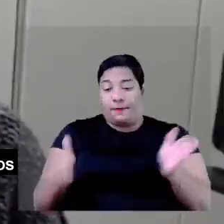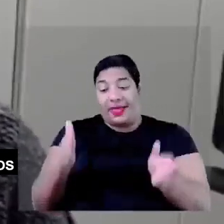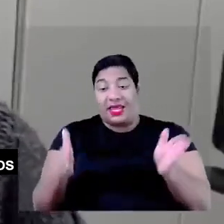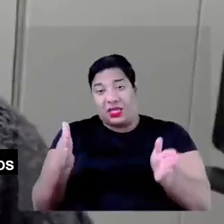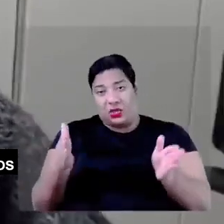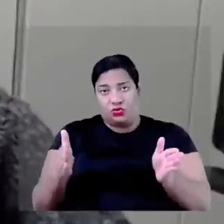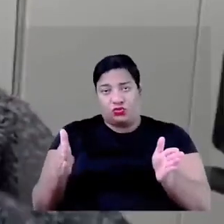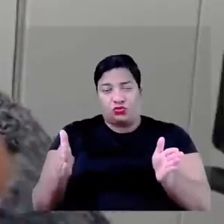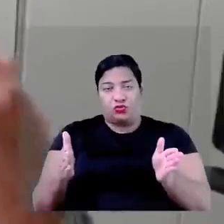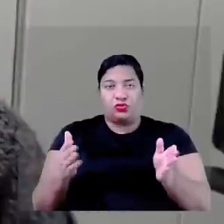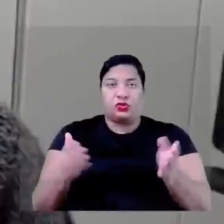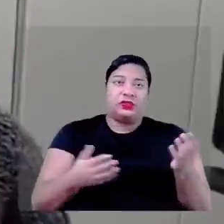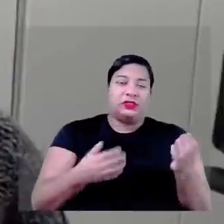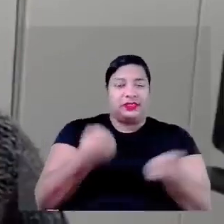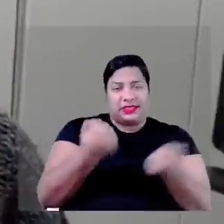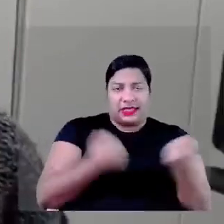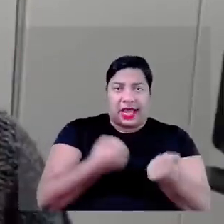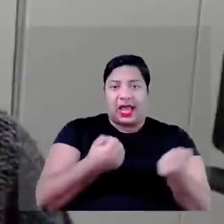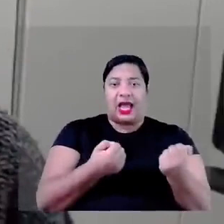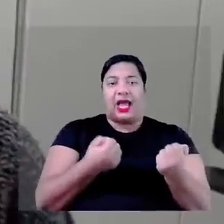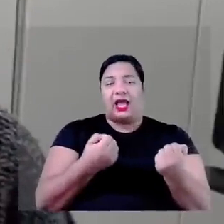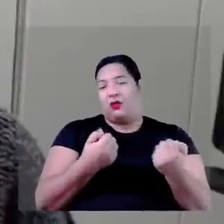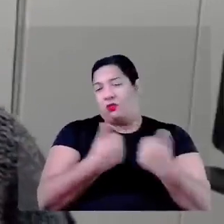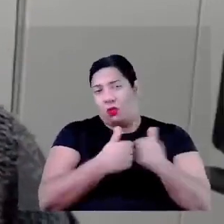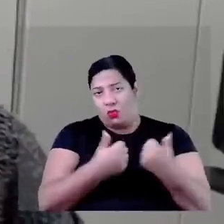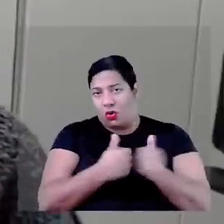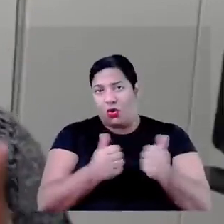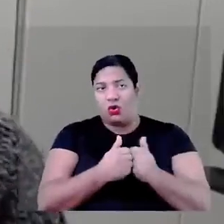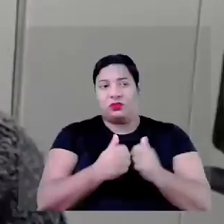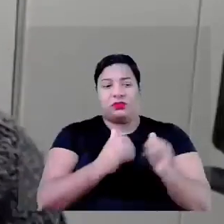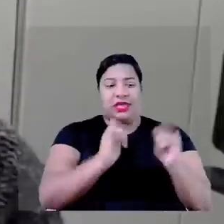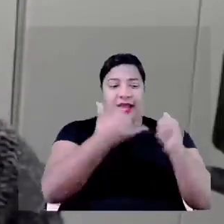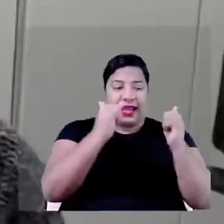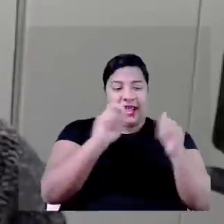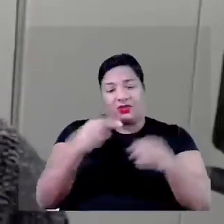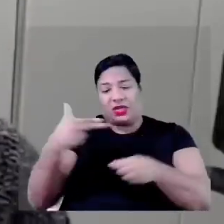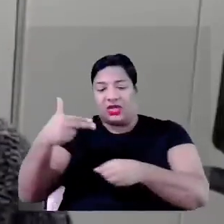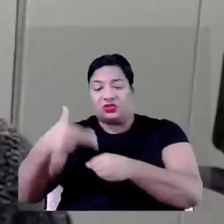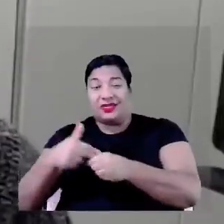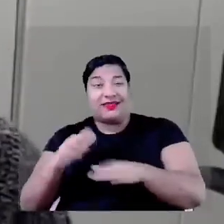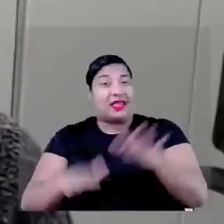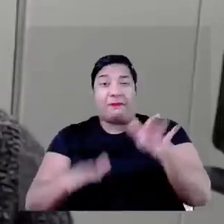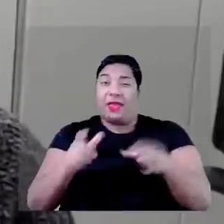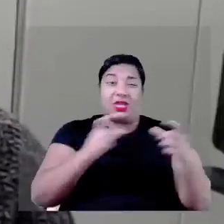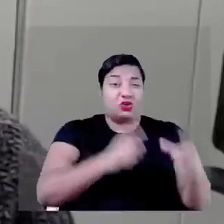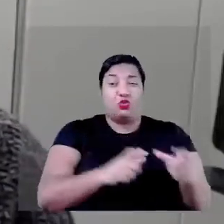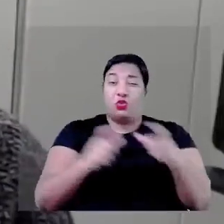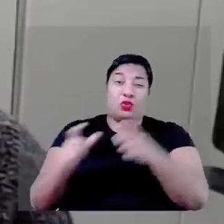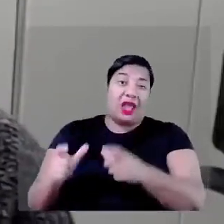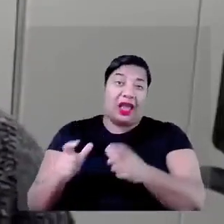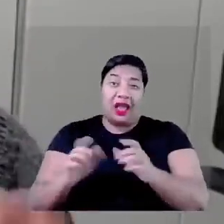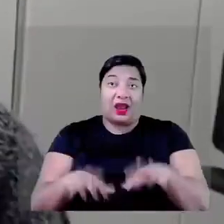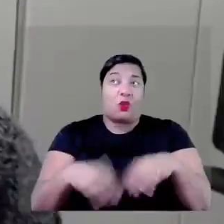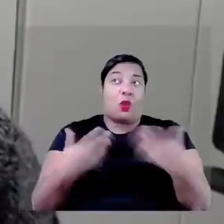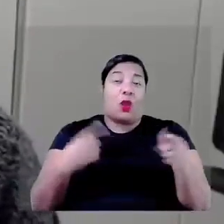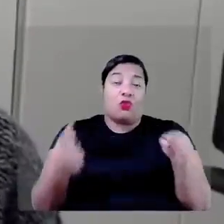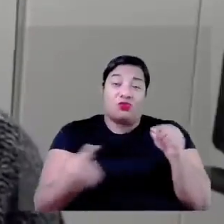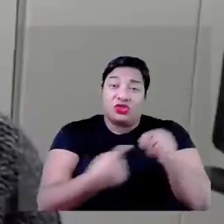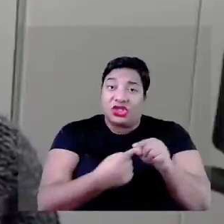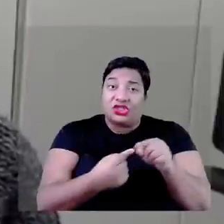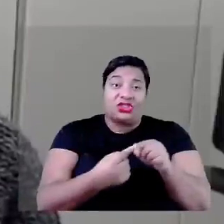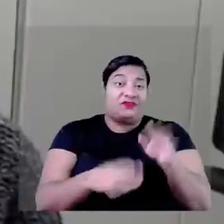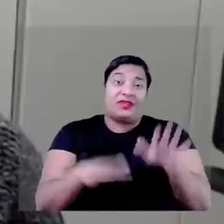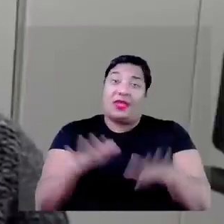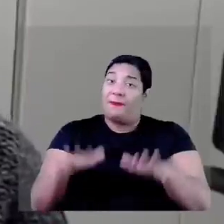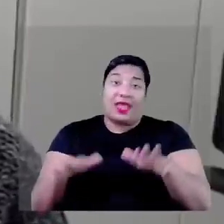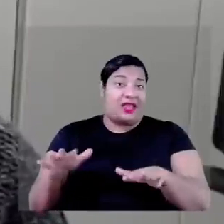tipos de veículos, conforme o uso pretendido, conforme a região do país onde a gente está, cada um vai ter